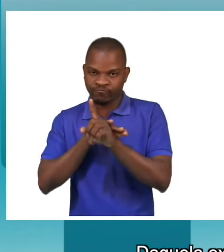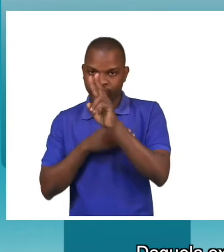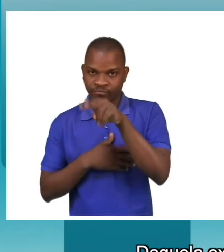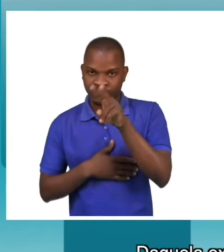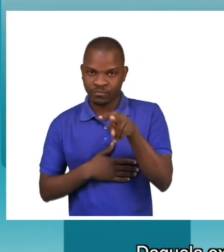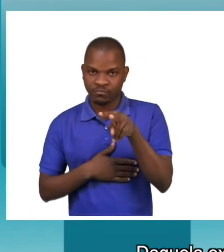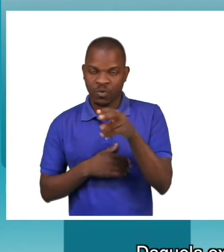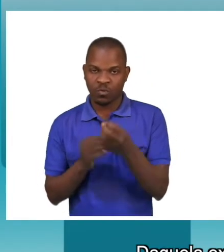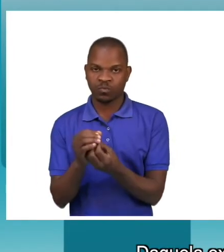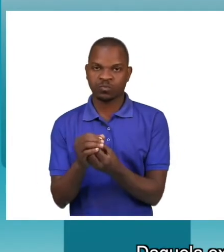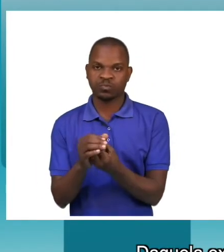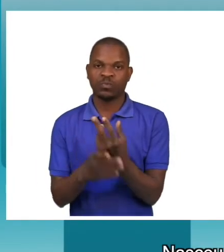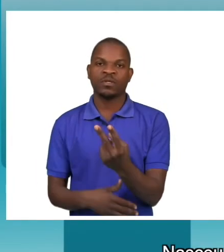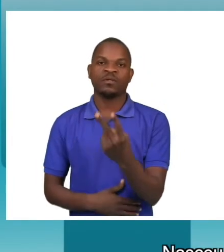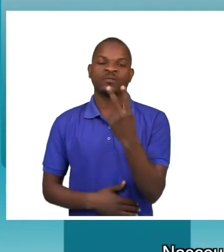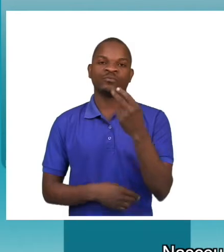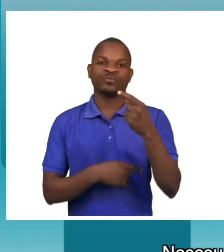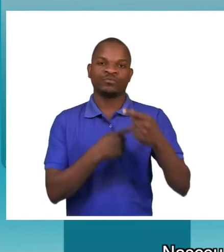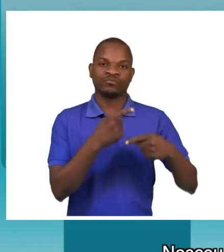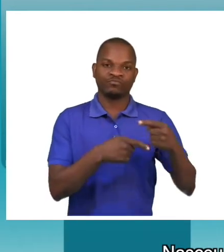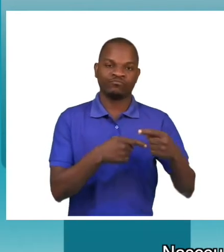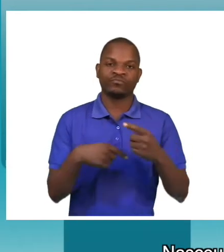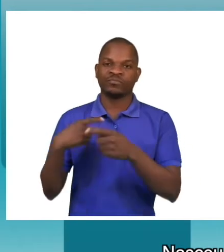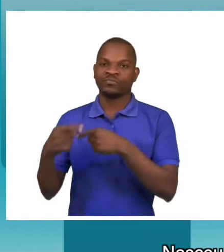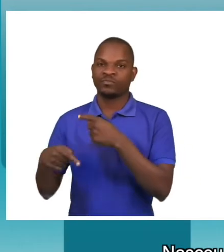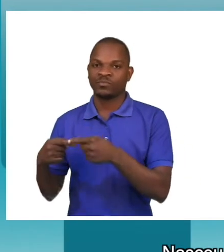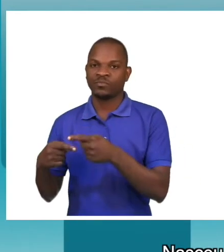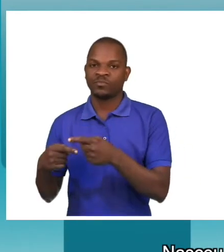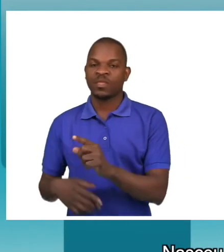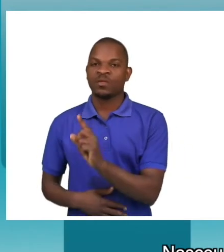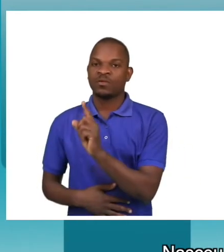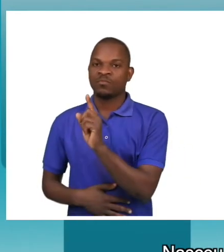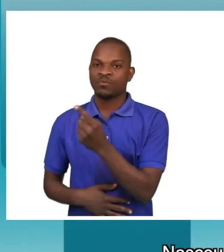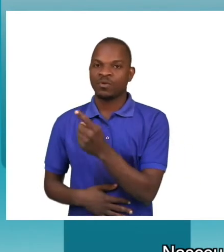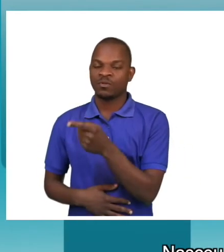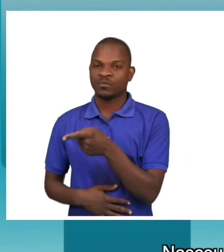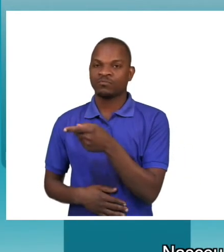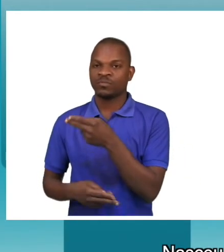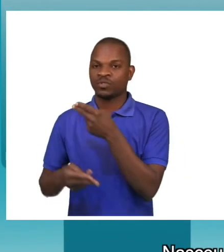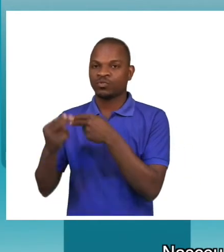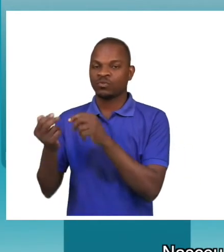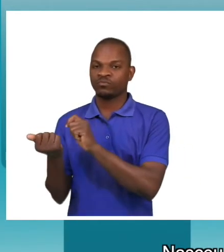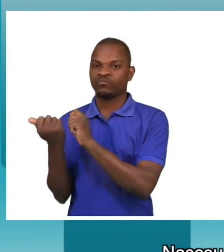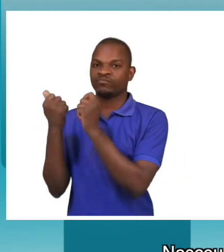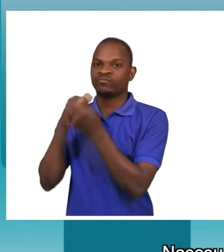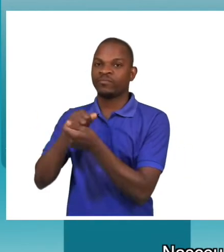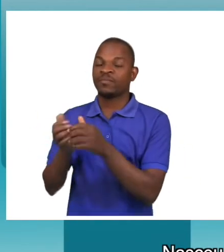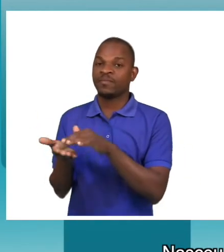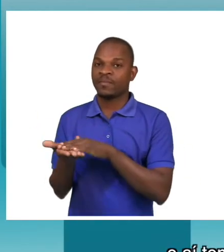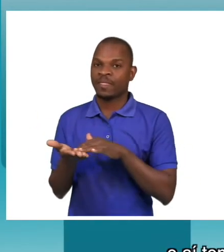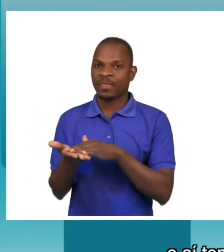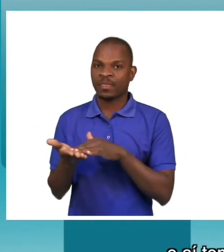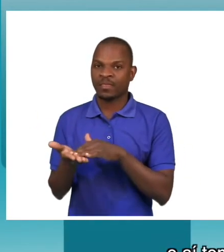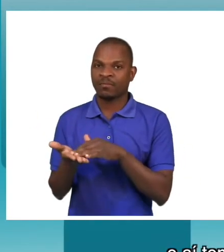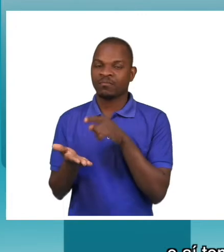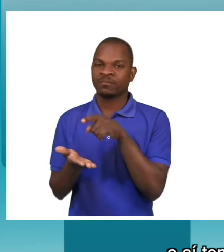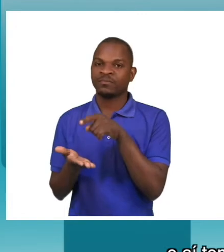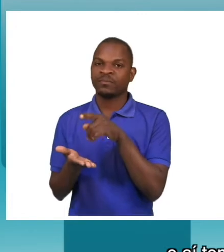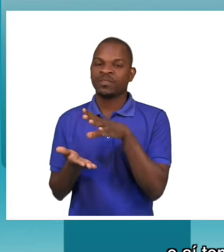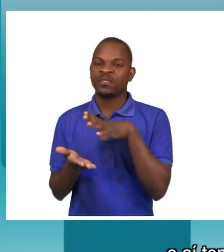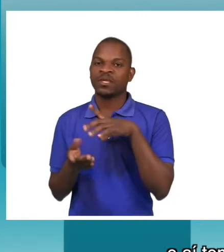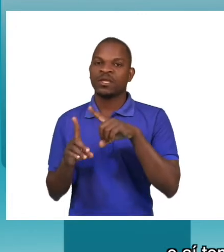nasceram dois projetos nasceu o projeto de adaptar a primeira história para Braille e aí